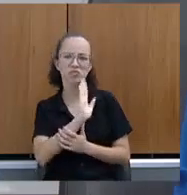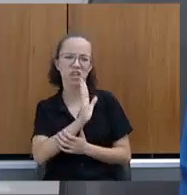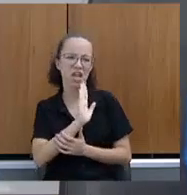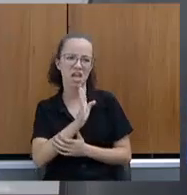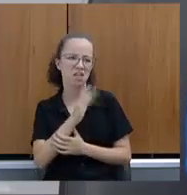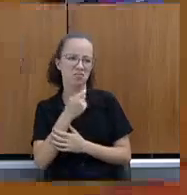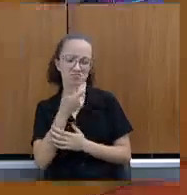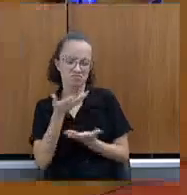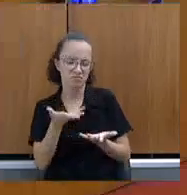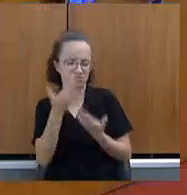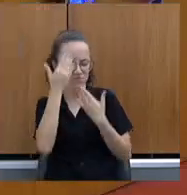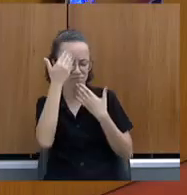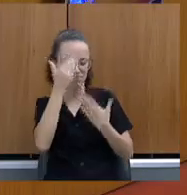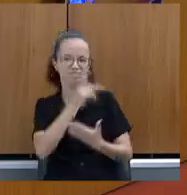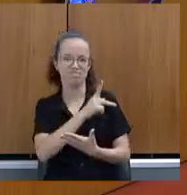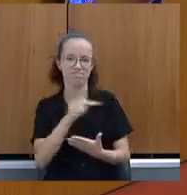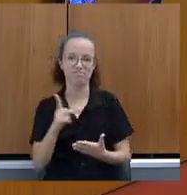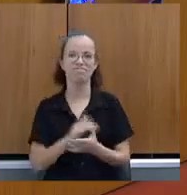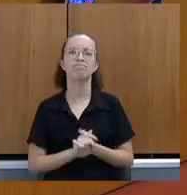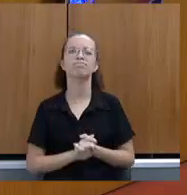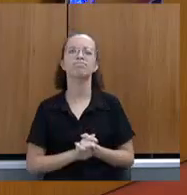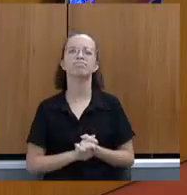nesse momento obrigada presidente